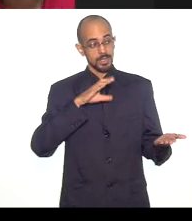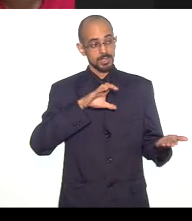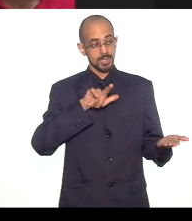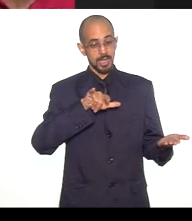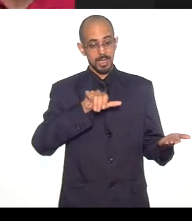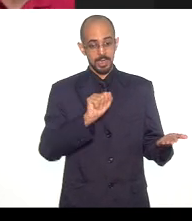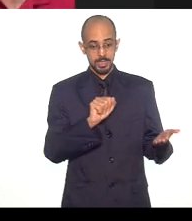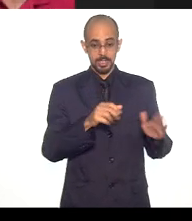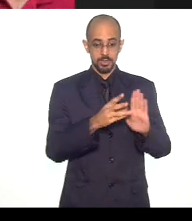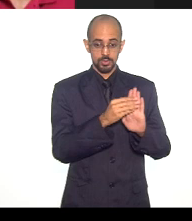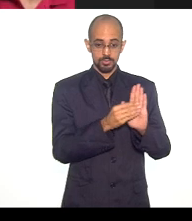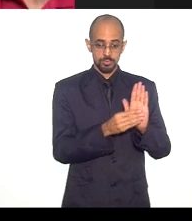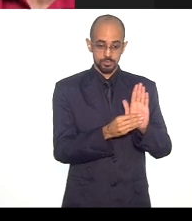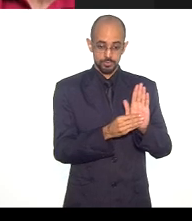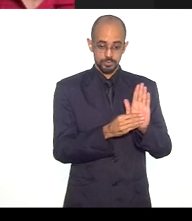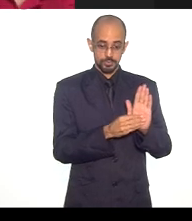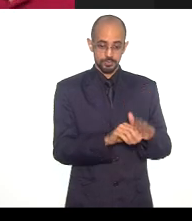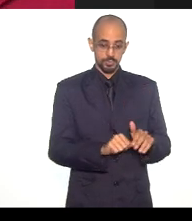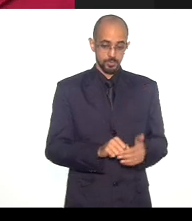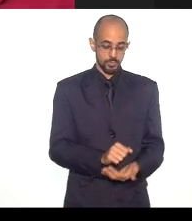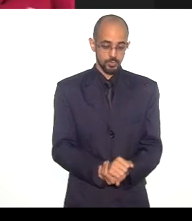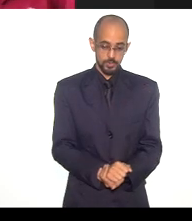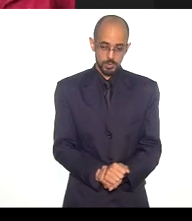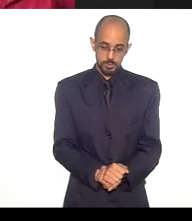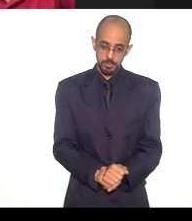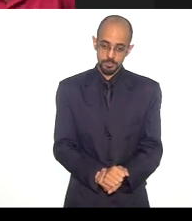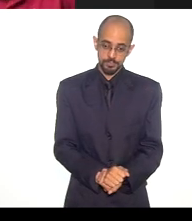aqui. Mais alguma coisa?